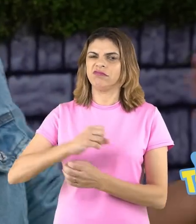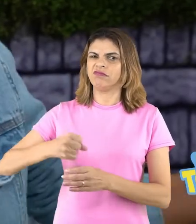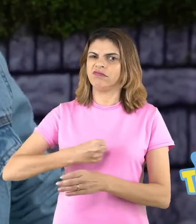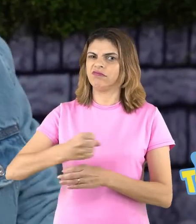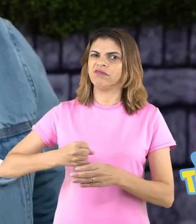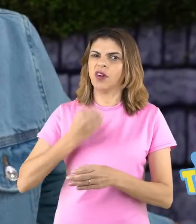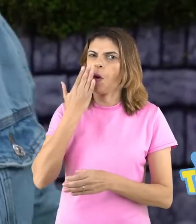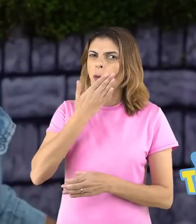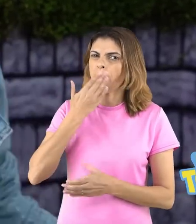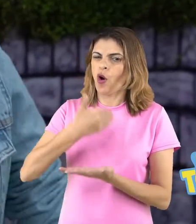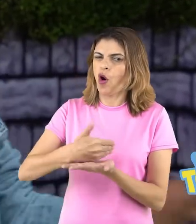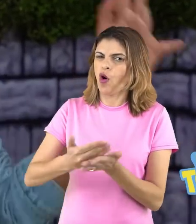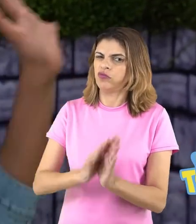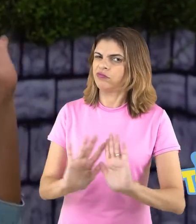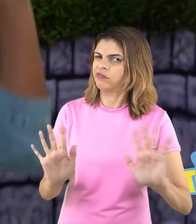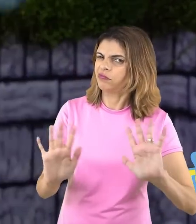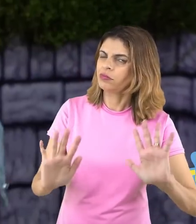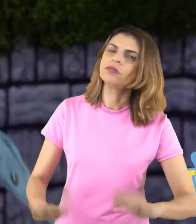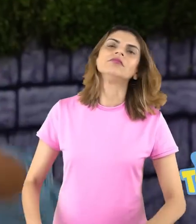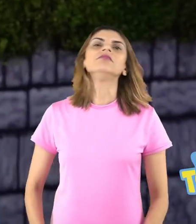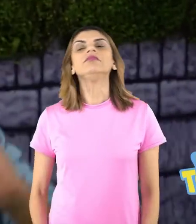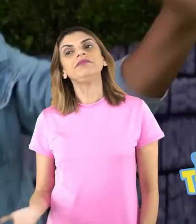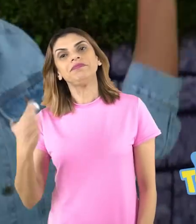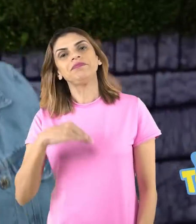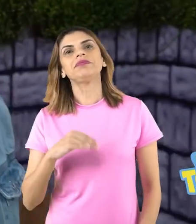vem gente bora voltar a jogar